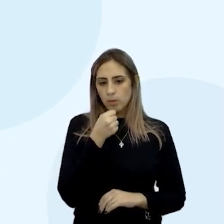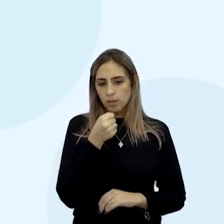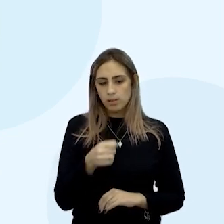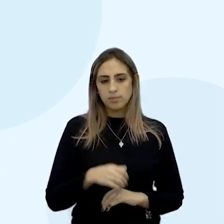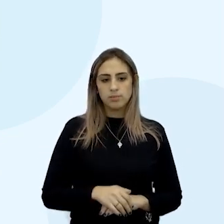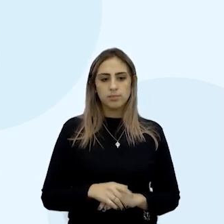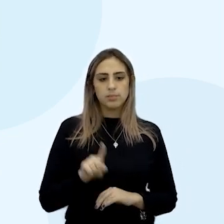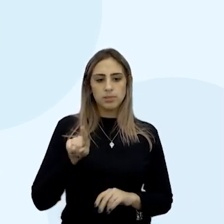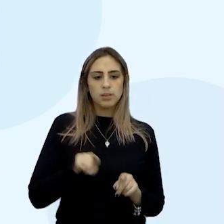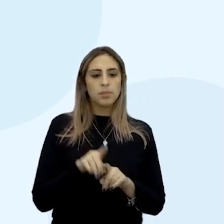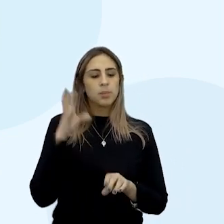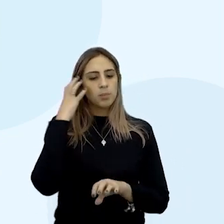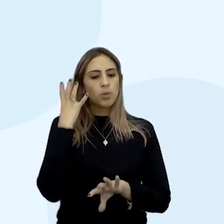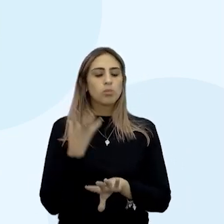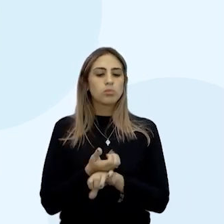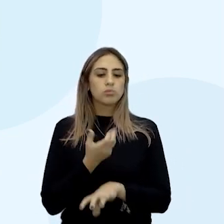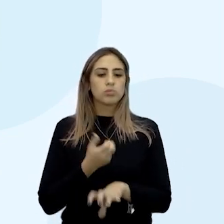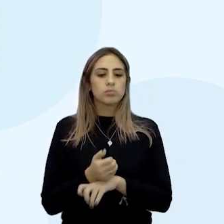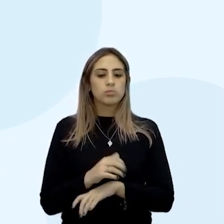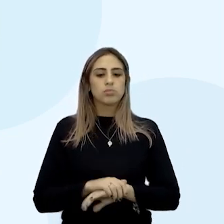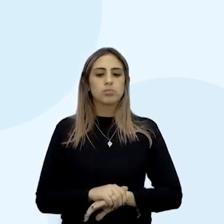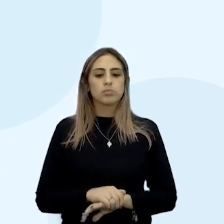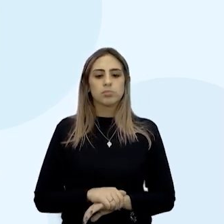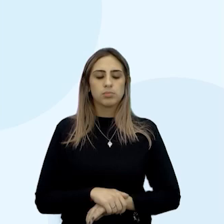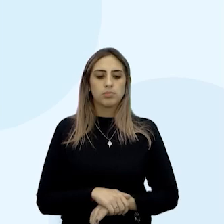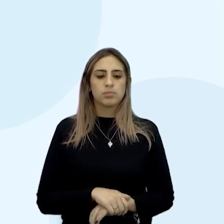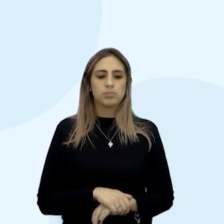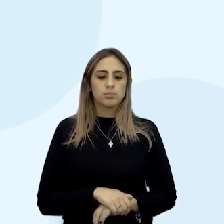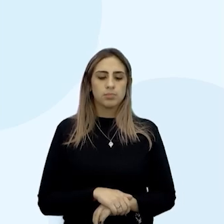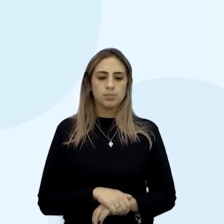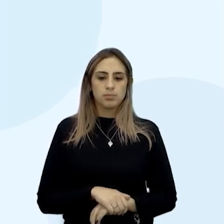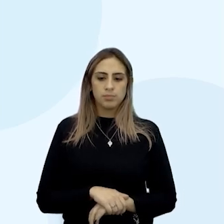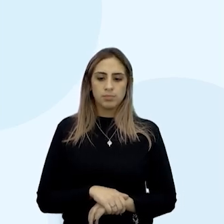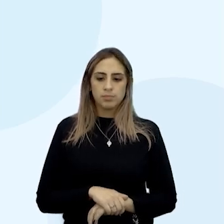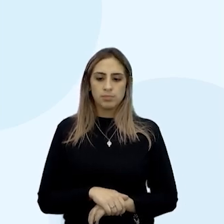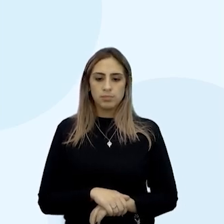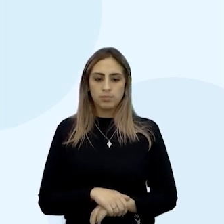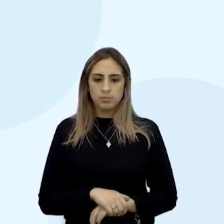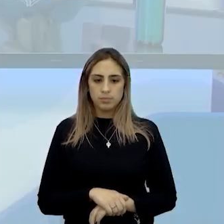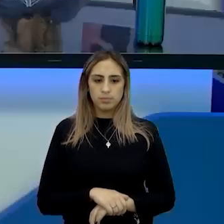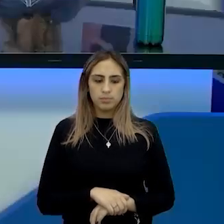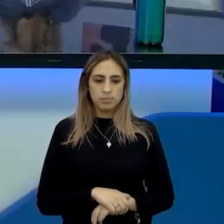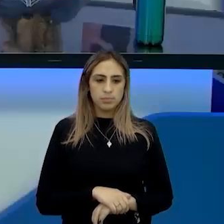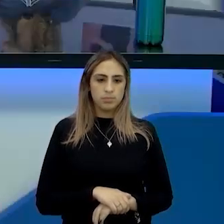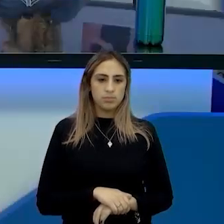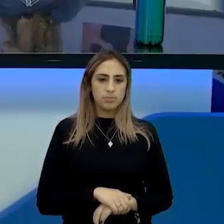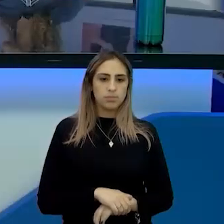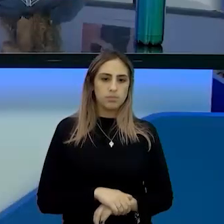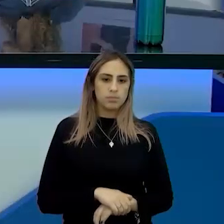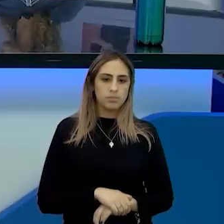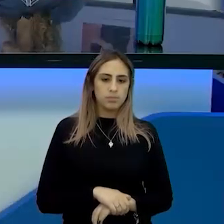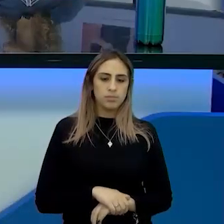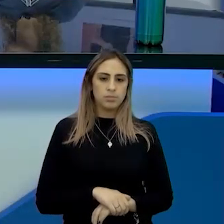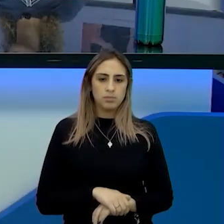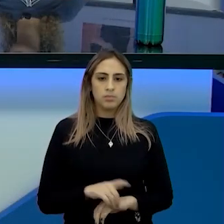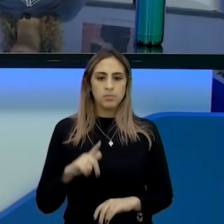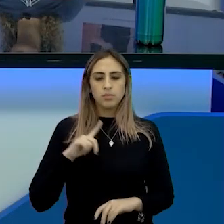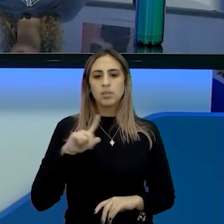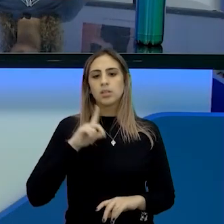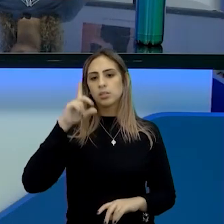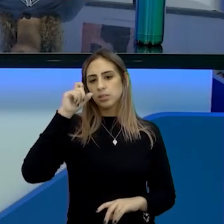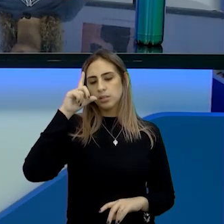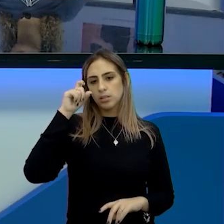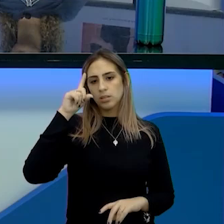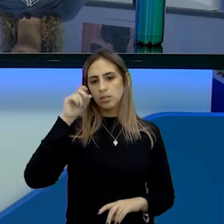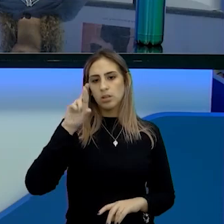ele é podcaster do @Torcida Podcast. É Eu isso? não coloquei na descrição, vocês esperam minha bio do Instagram. Eu sou roteirista